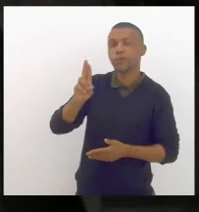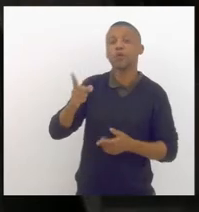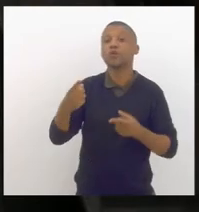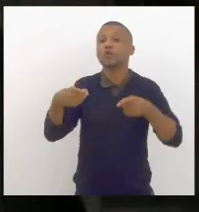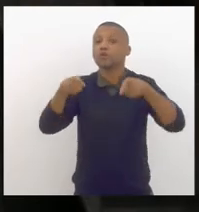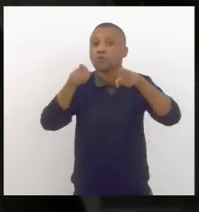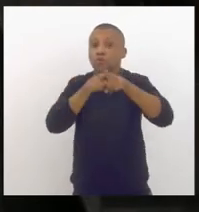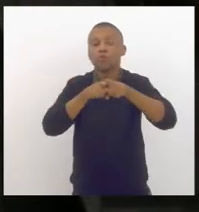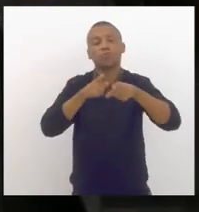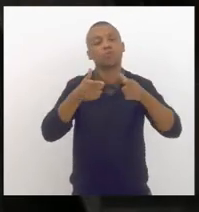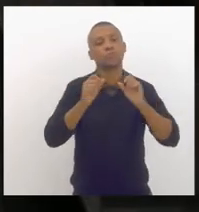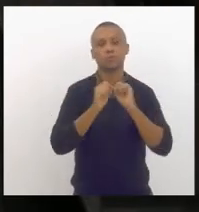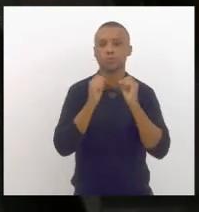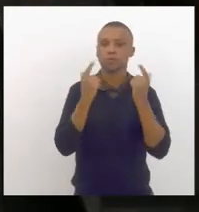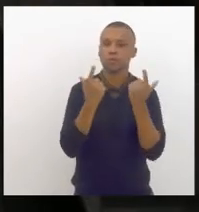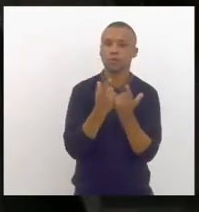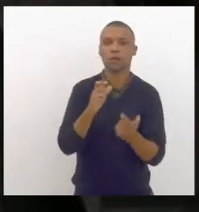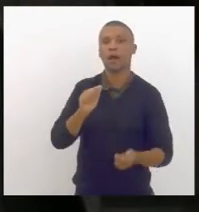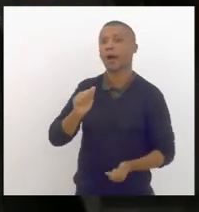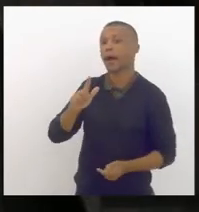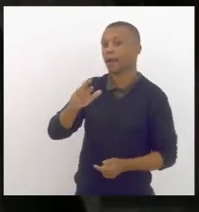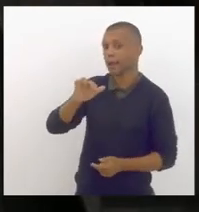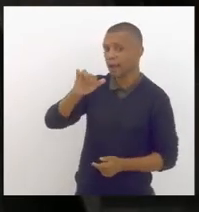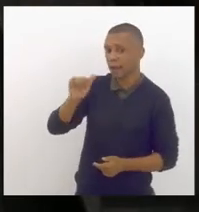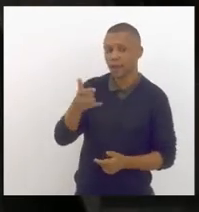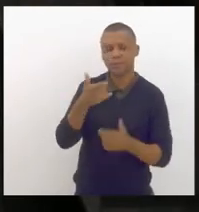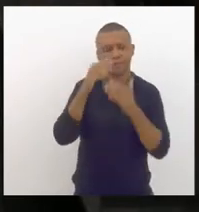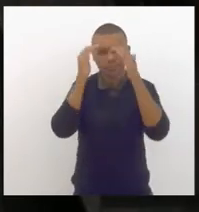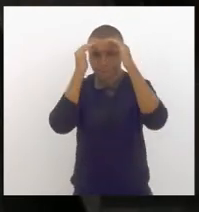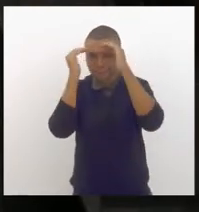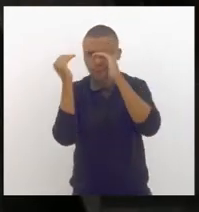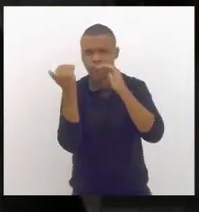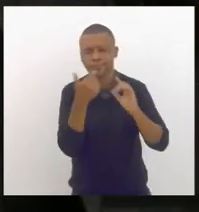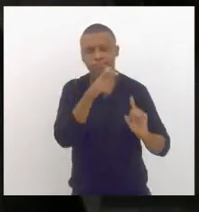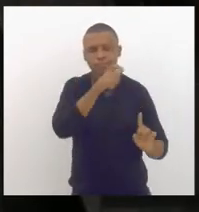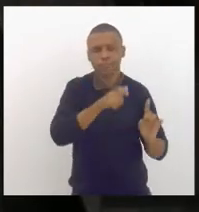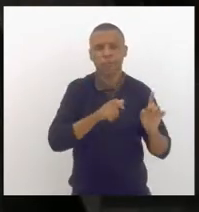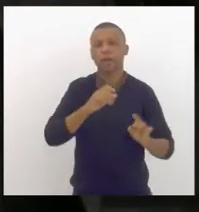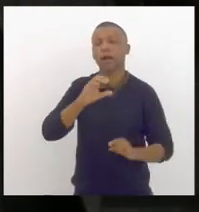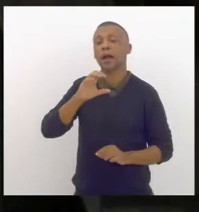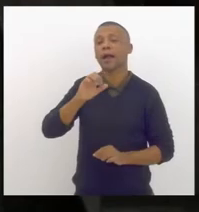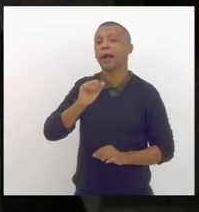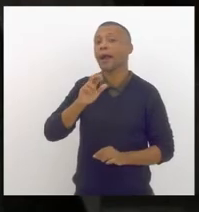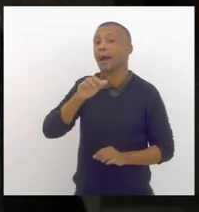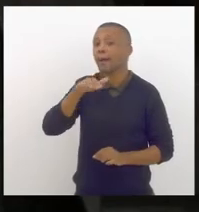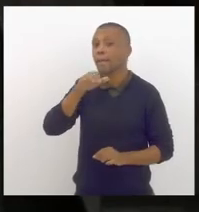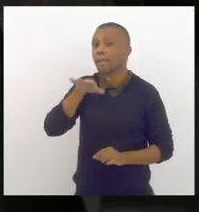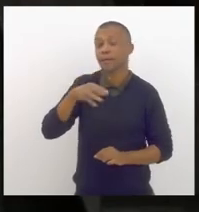Parlamento Fluminense, com todo o respeito à doutora Carmen, que está aqui também.